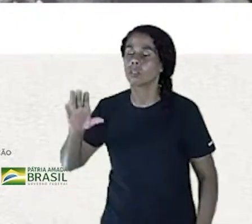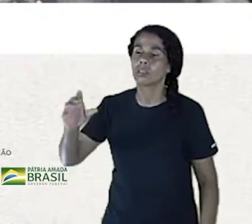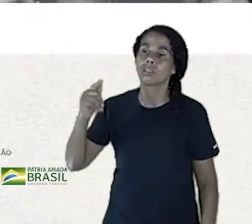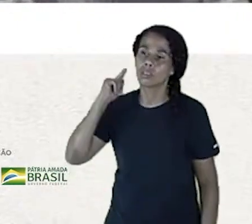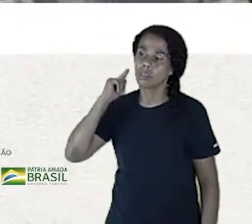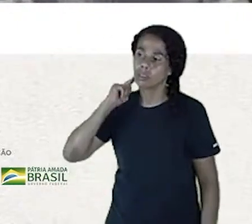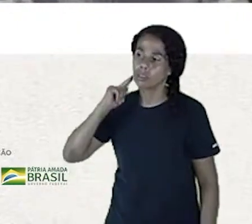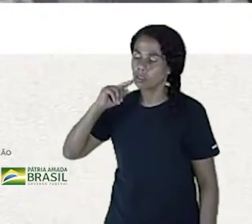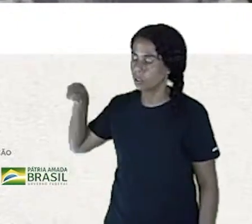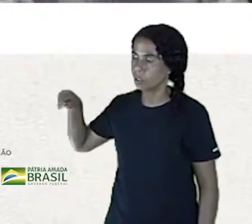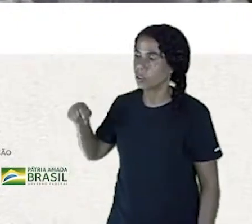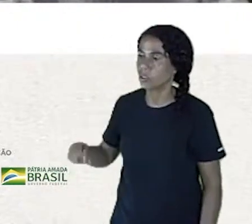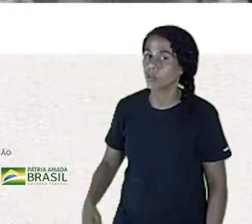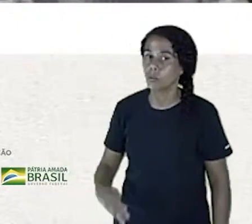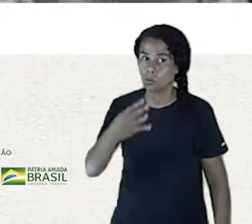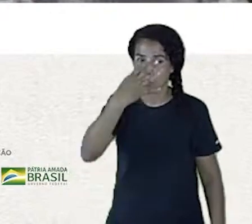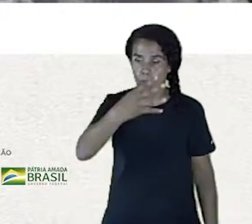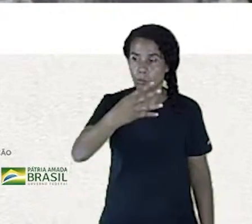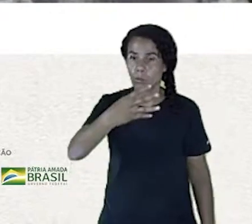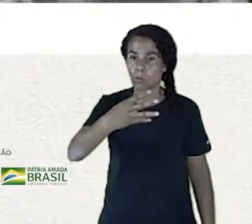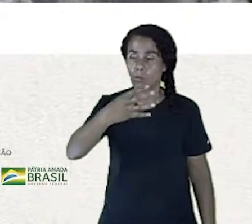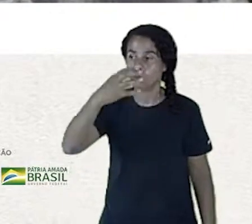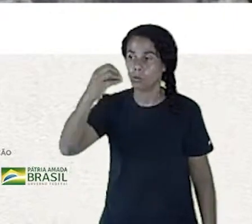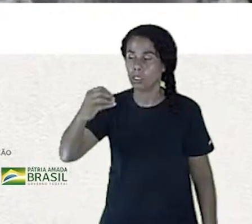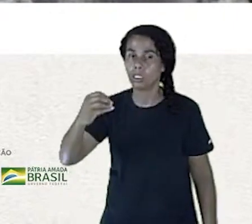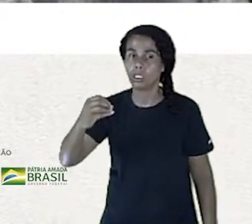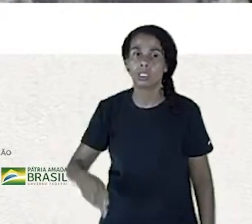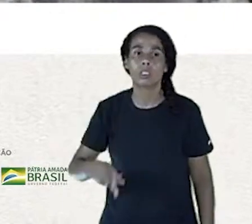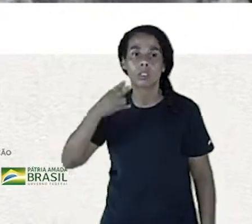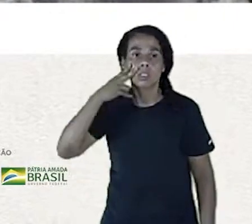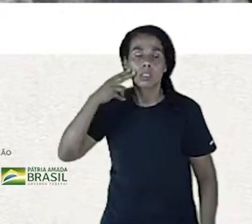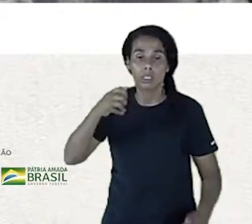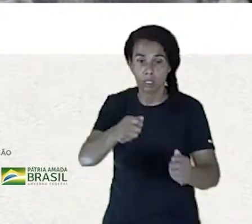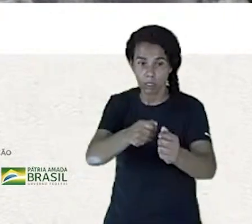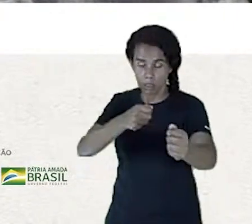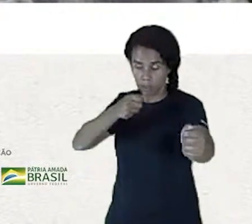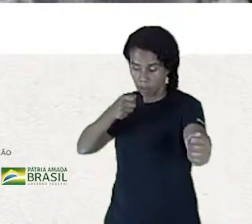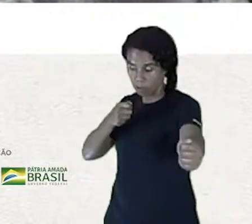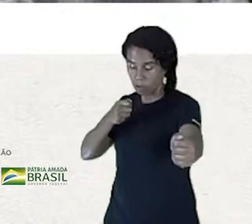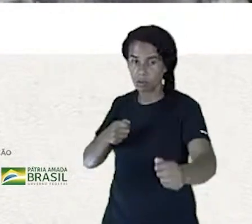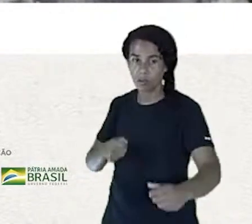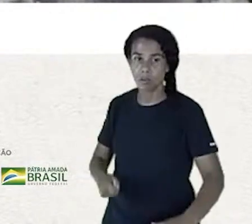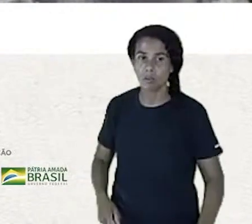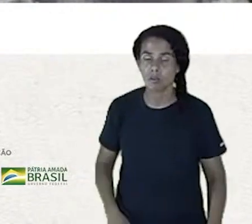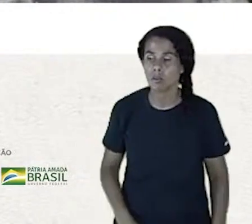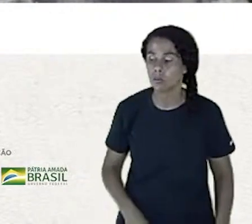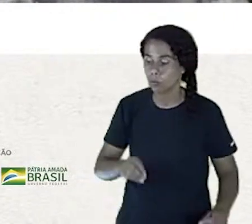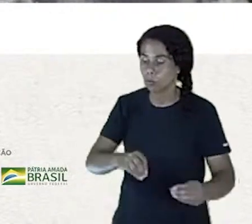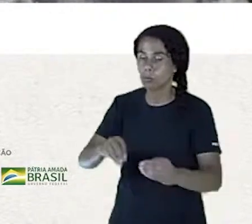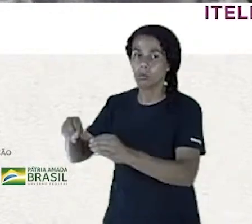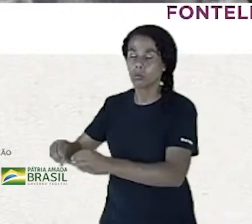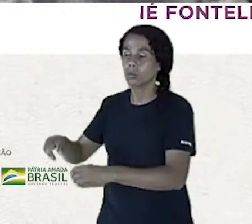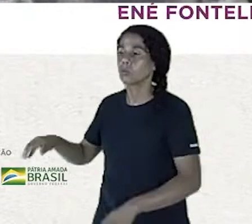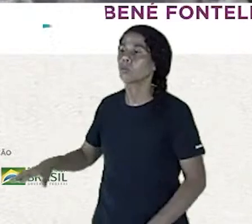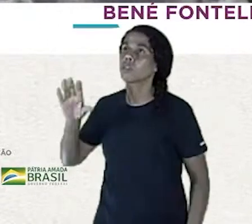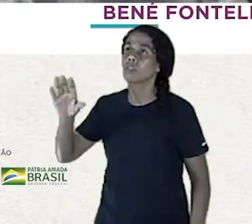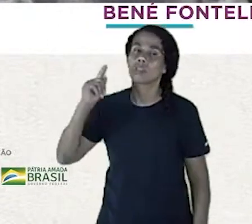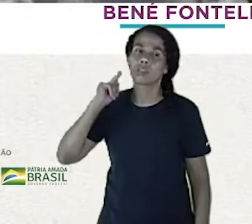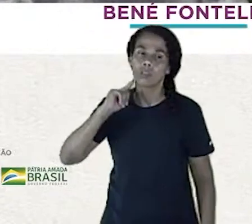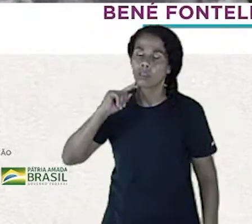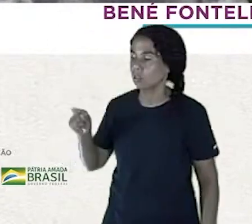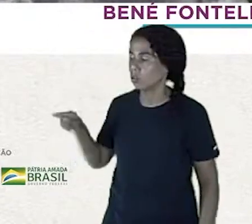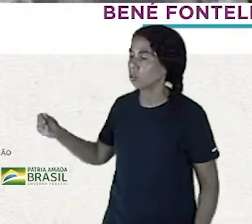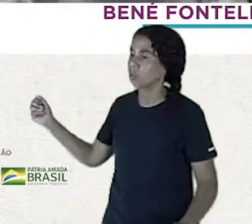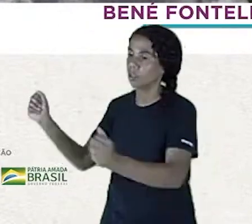Não chega nem a 40. Então é uma tribo que realmente migrou para ir para sobreviver, né? Exatamente. Tá bom.